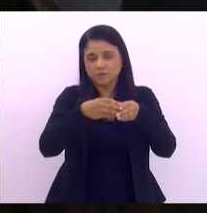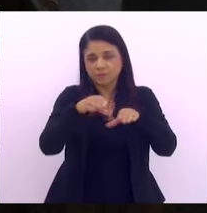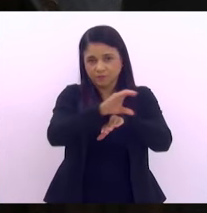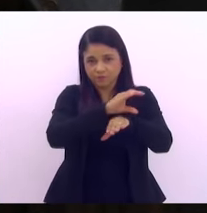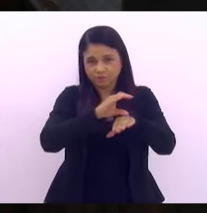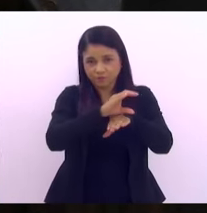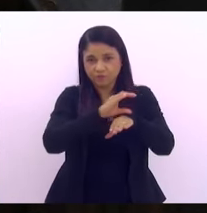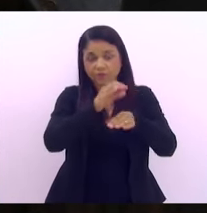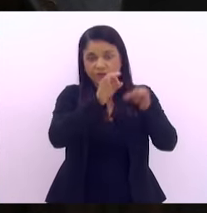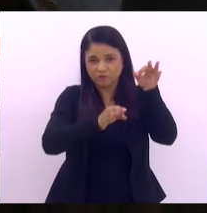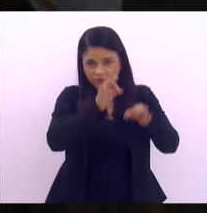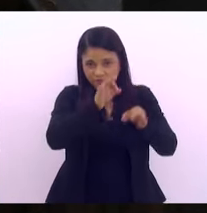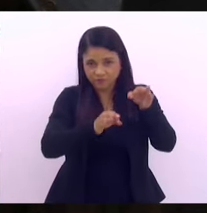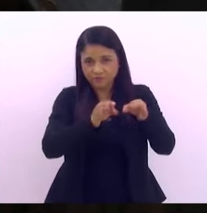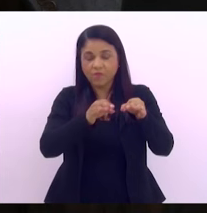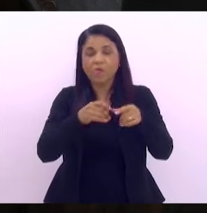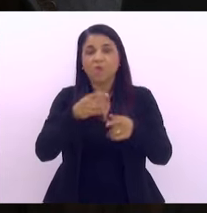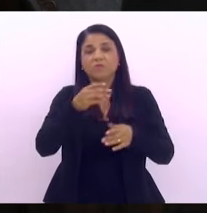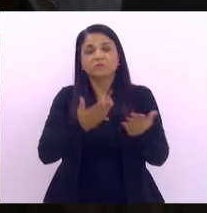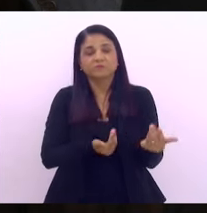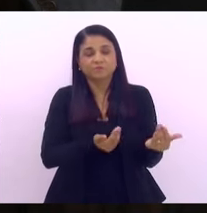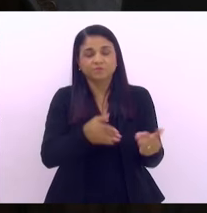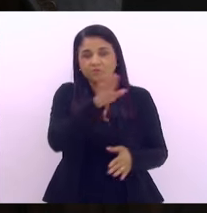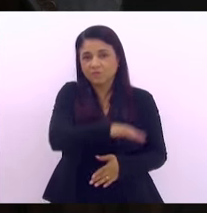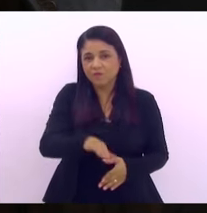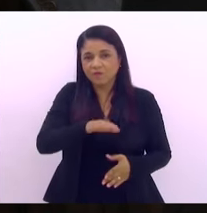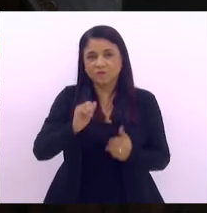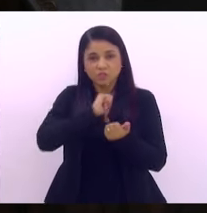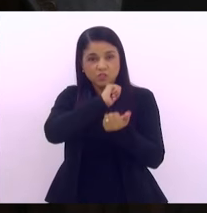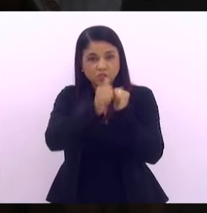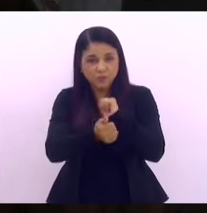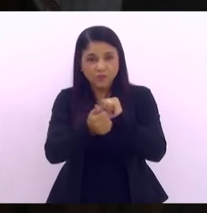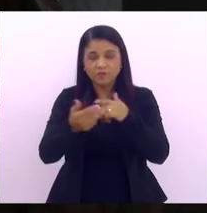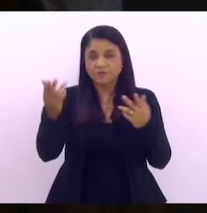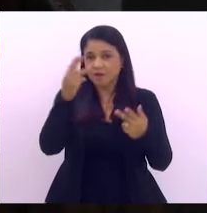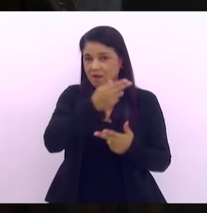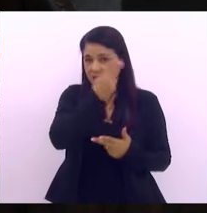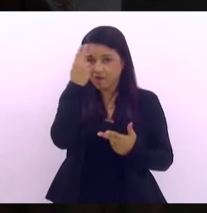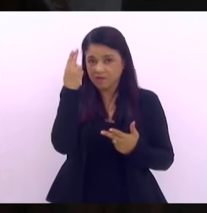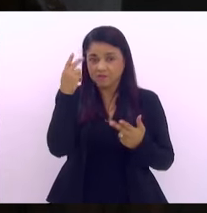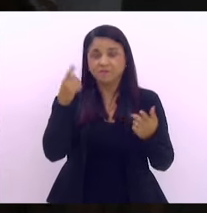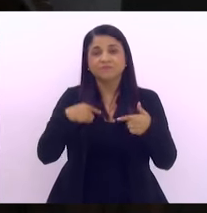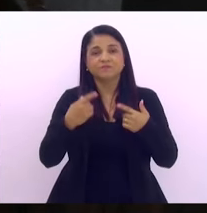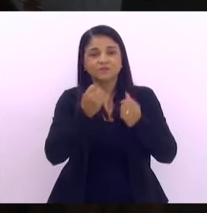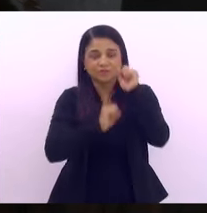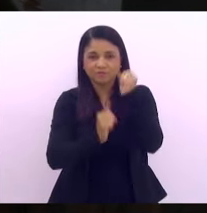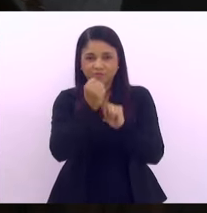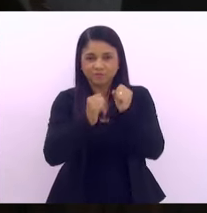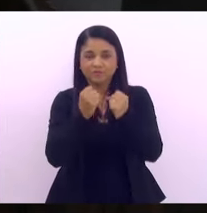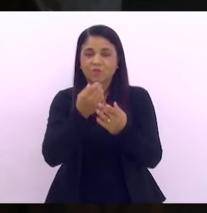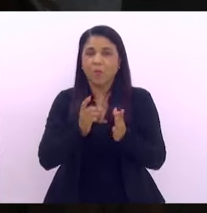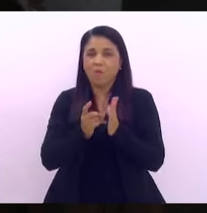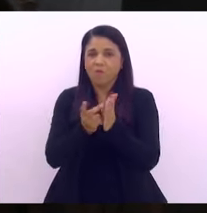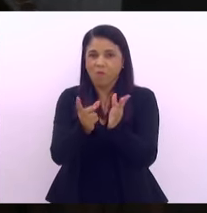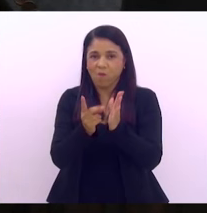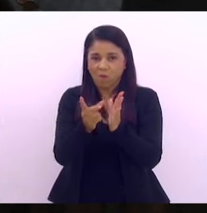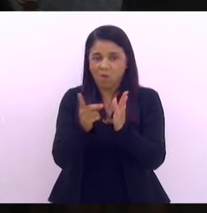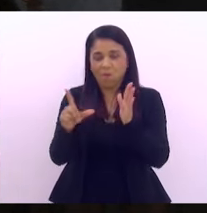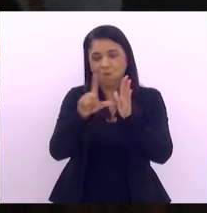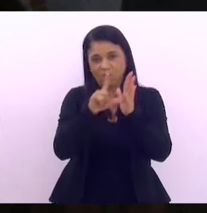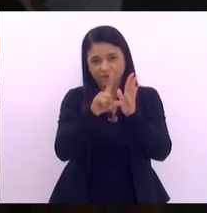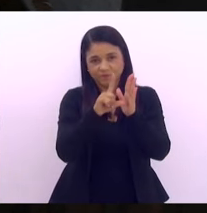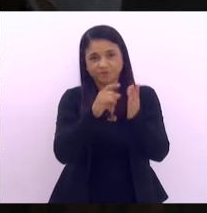Criança, do Adolescente e do Idoso, de Esporte e Lazer, de Cultura, de Economia, Indústria e Comércio, de Orçamento, Finanças,